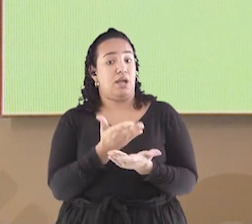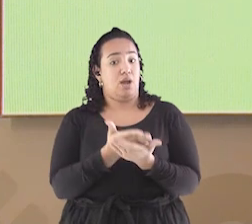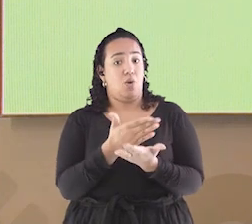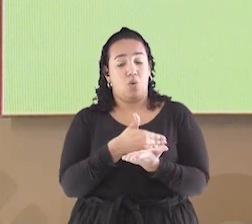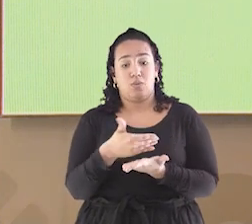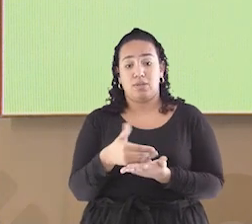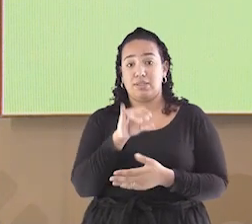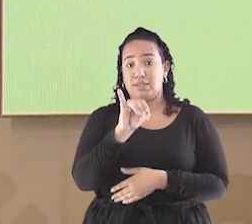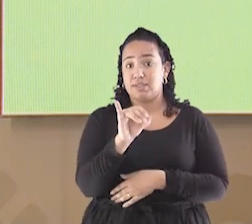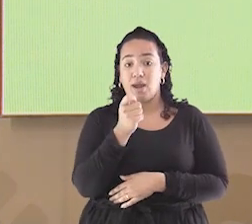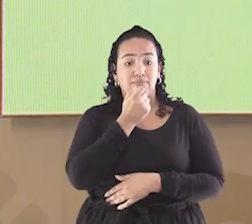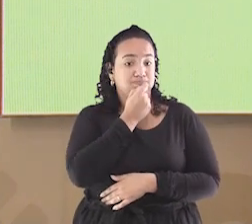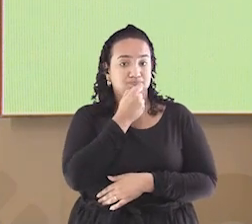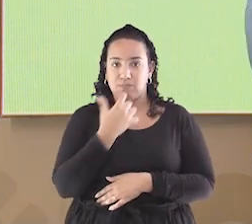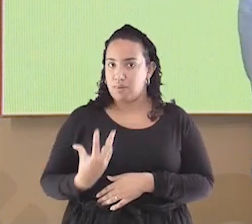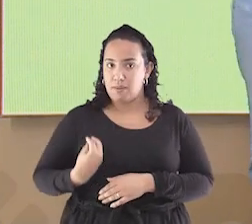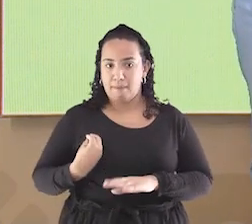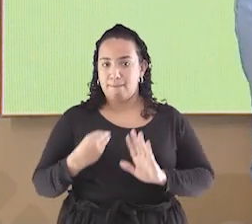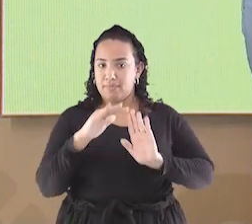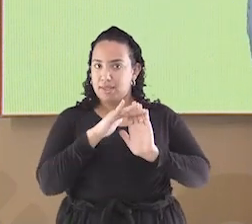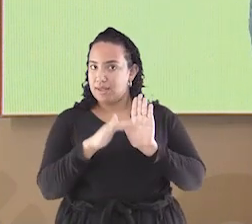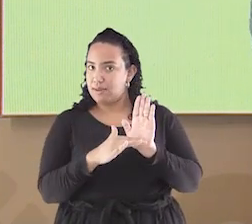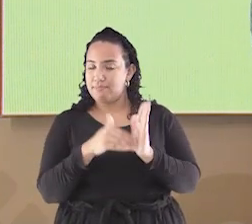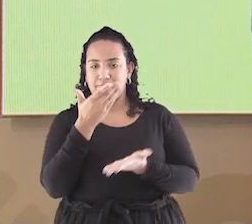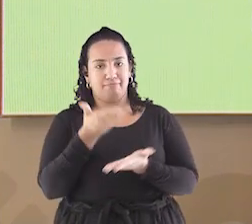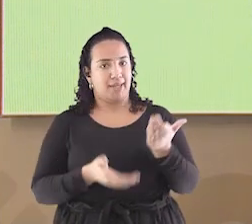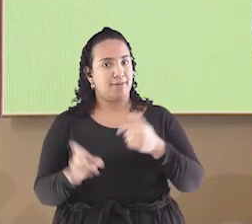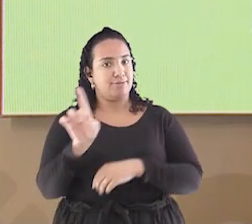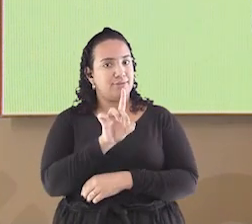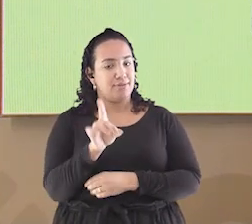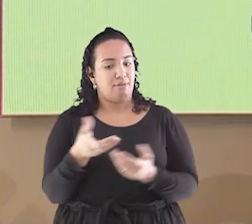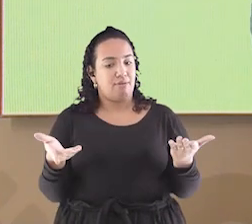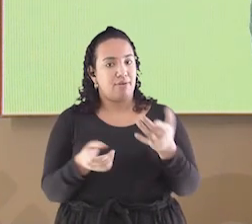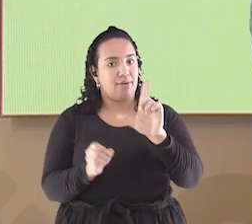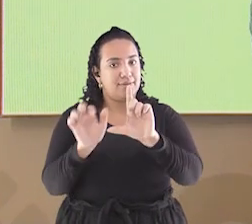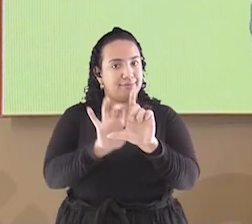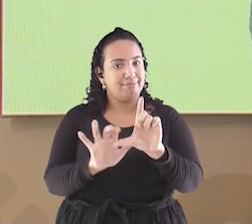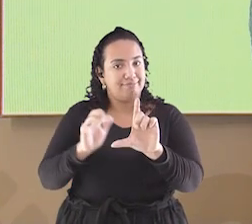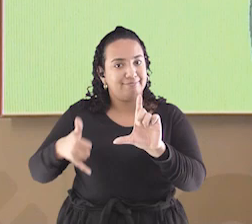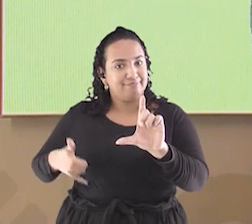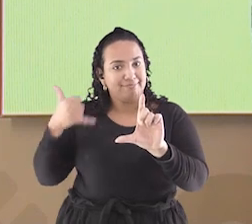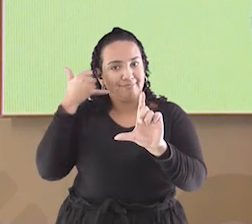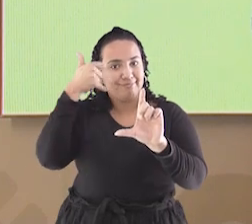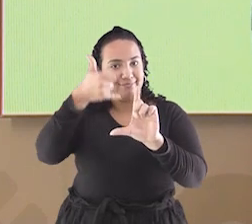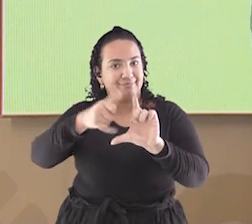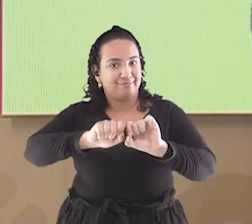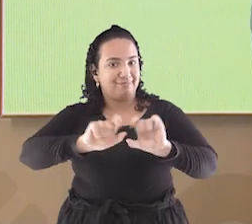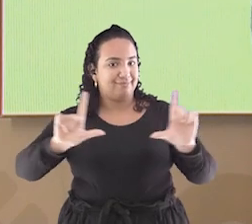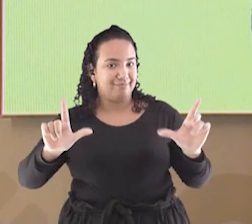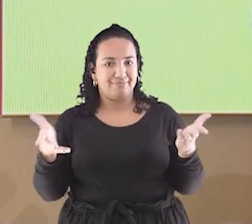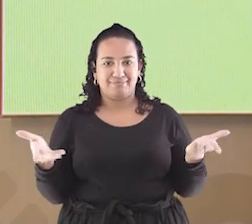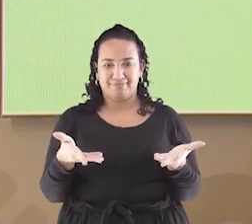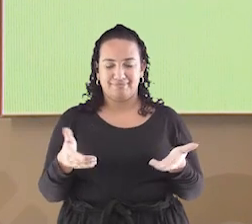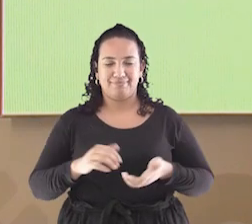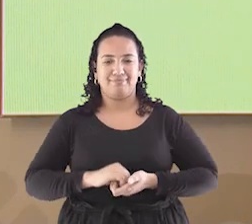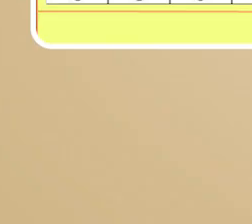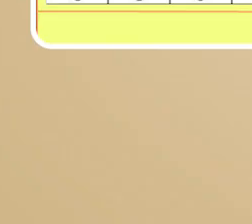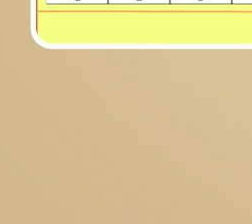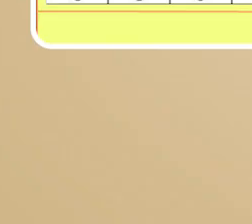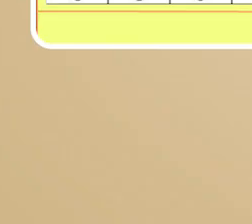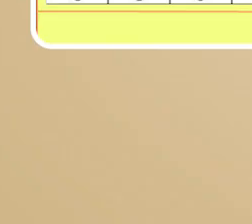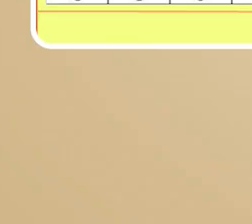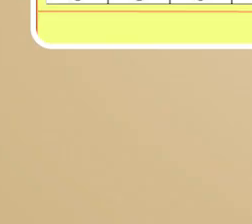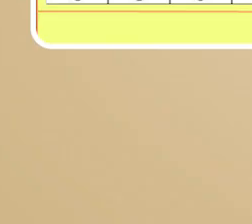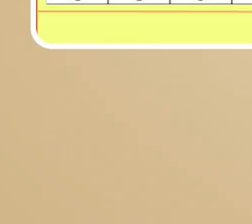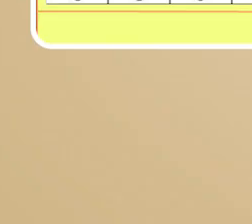nossa aula, se você ainda não marcou a presença, não perde tempo. Basta apontar a câmera do seu celular para o QR Code que está aparecendo aqui na tela.